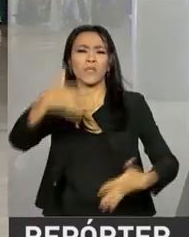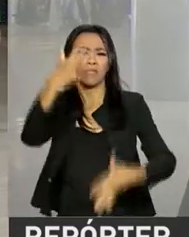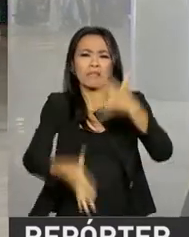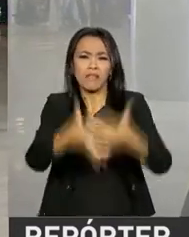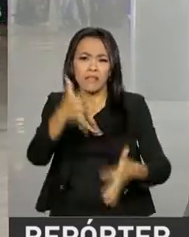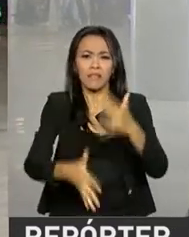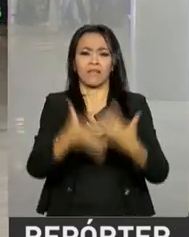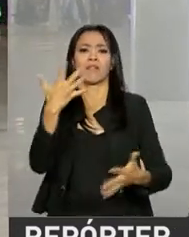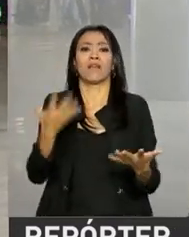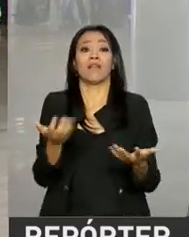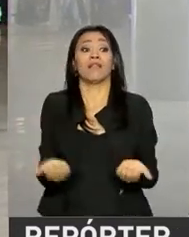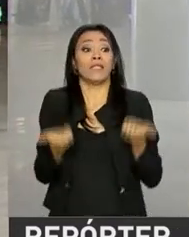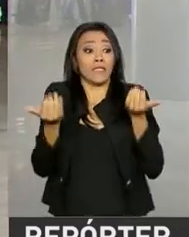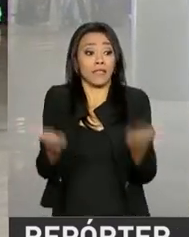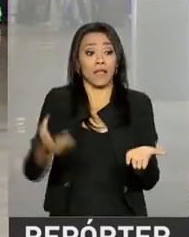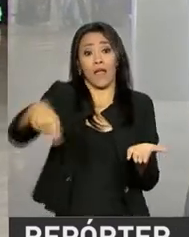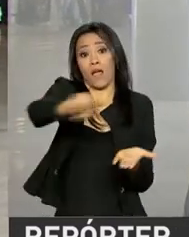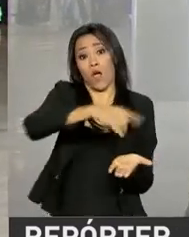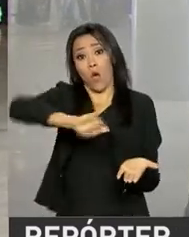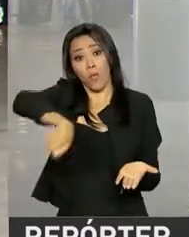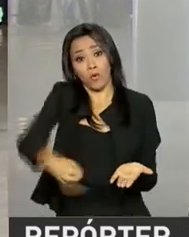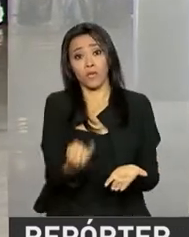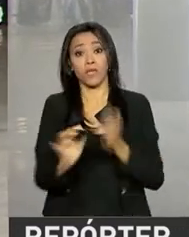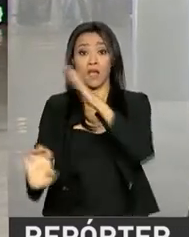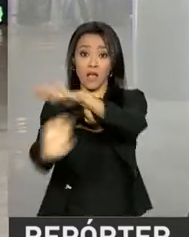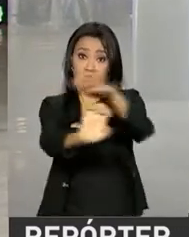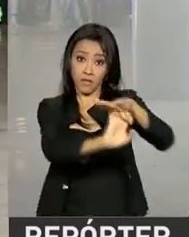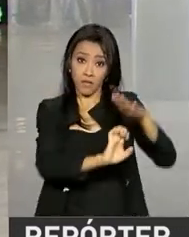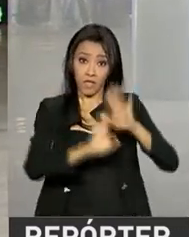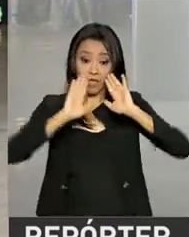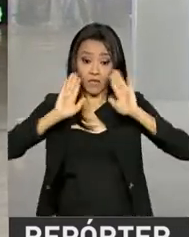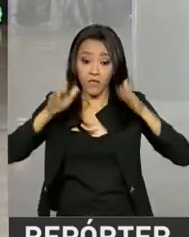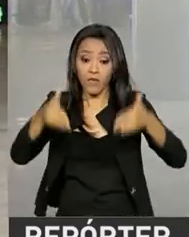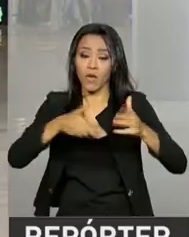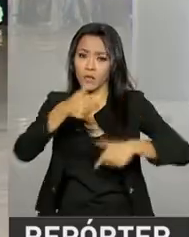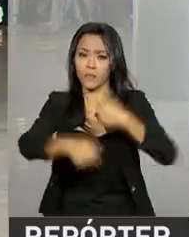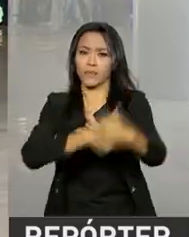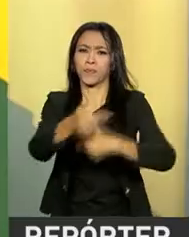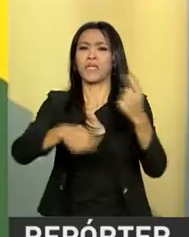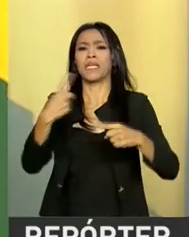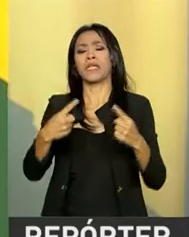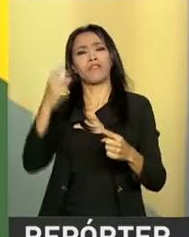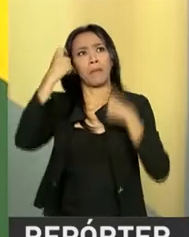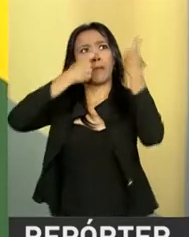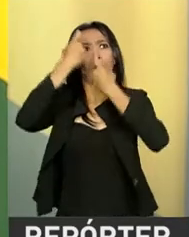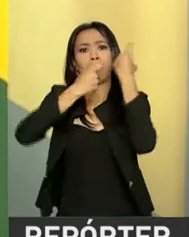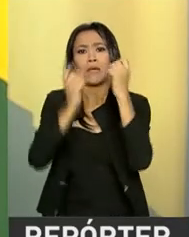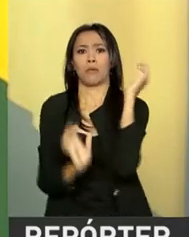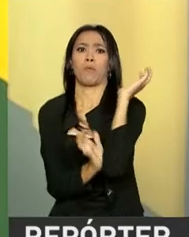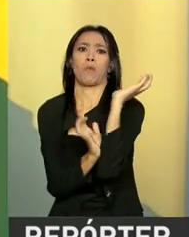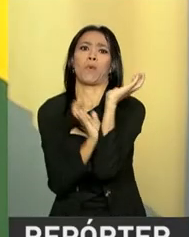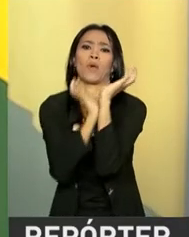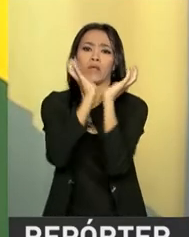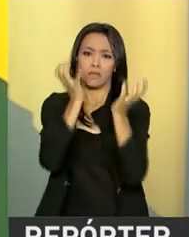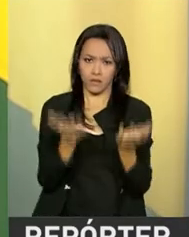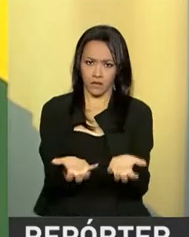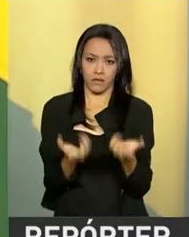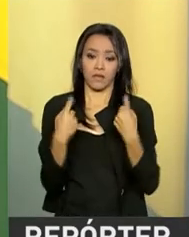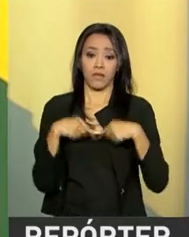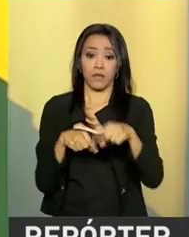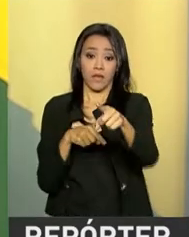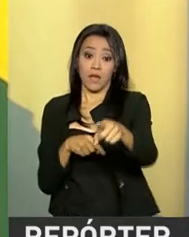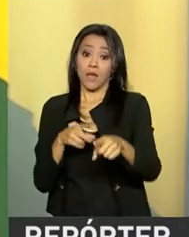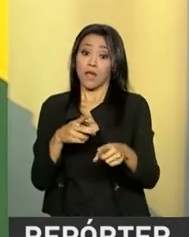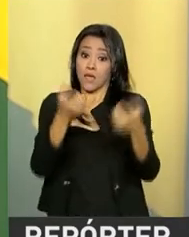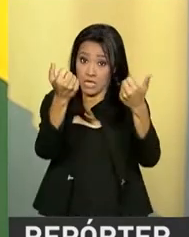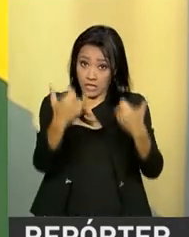oportunidade que aquele que trabalha no seu negócio fique focado no seu negócio, não na burocracia. Para o presidente Michel Temer, a medida faz parte